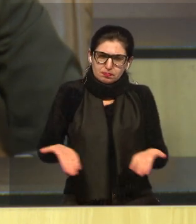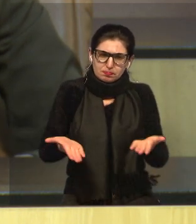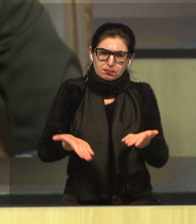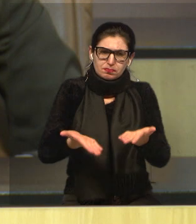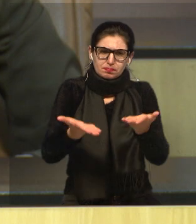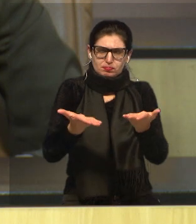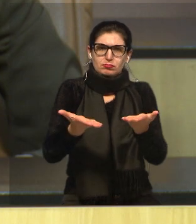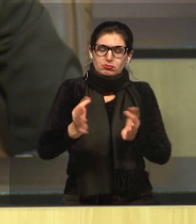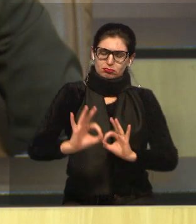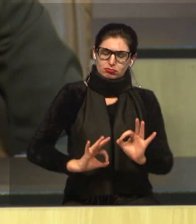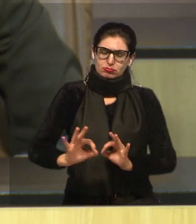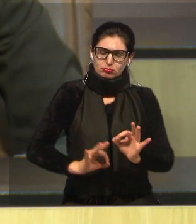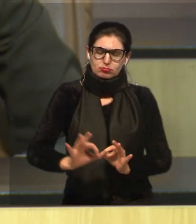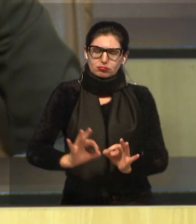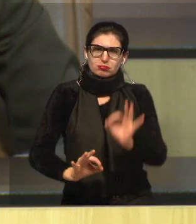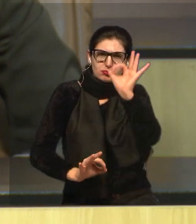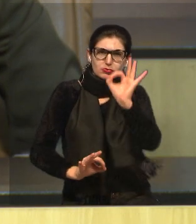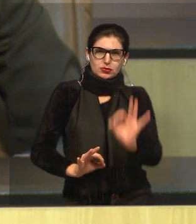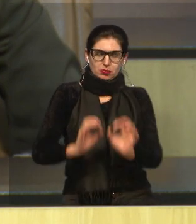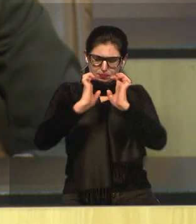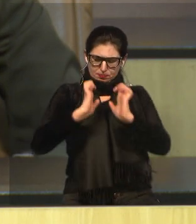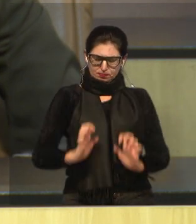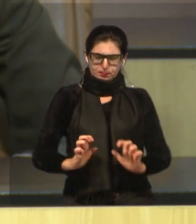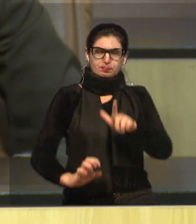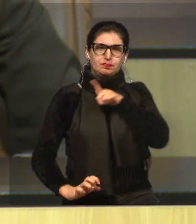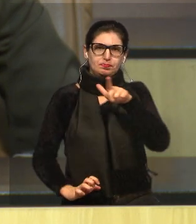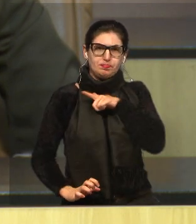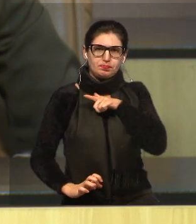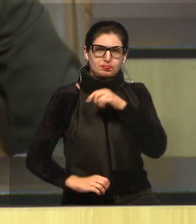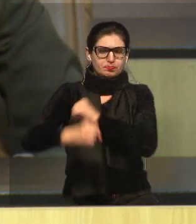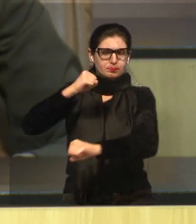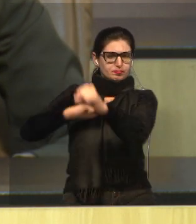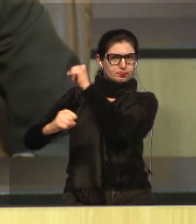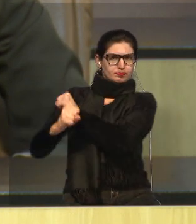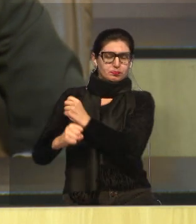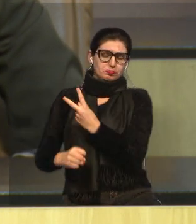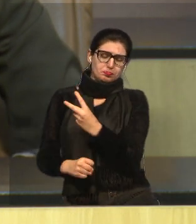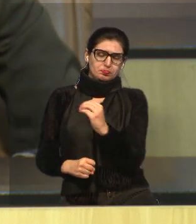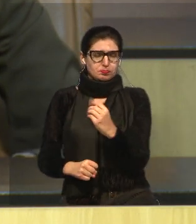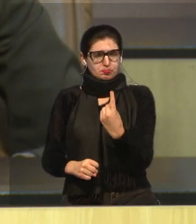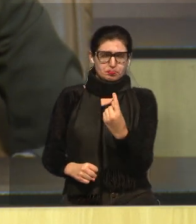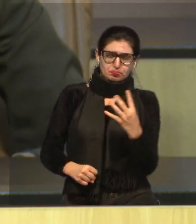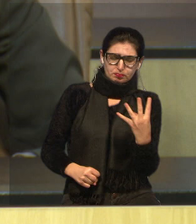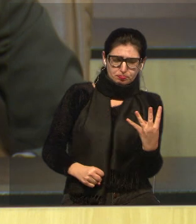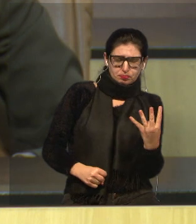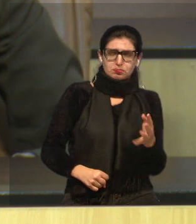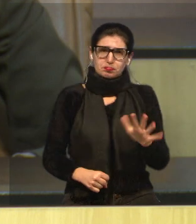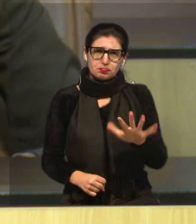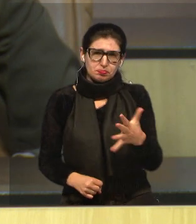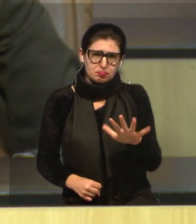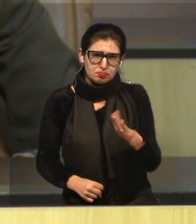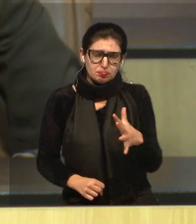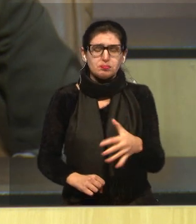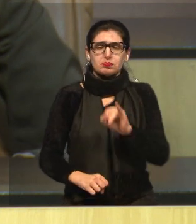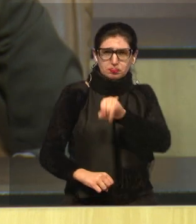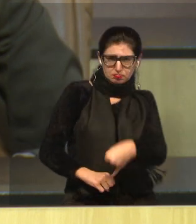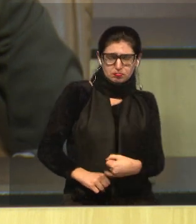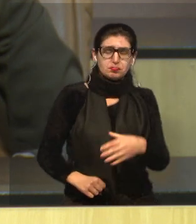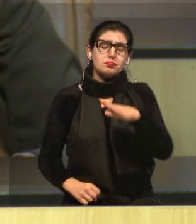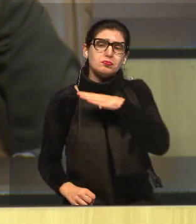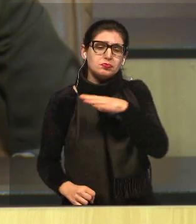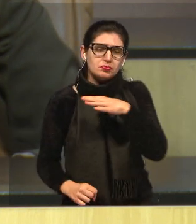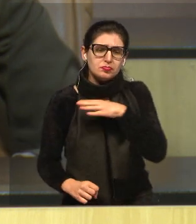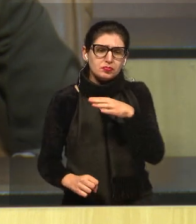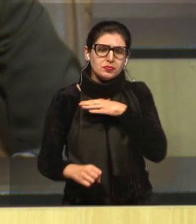regularizar a situação. Desde 2014, aproximadamente, tem se falado na cidade sobre a